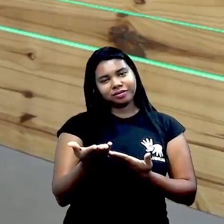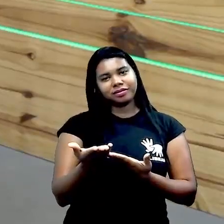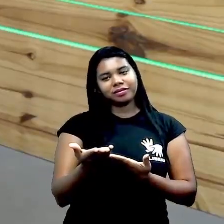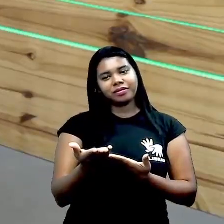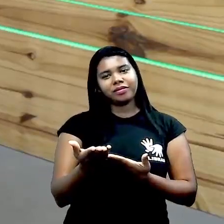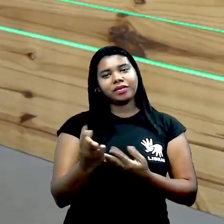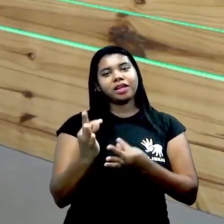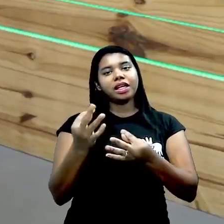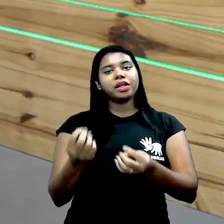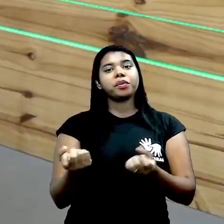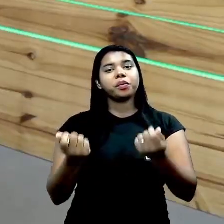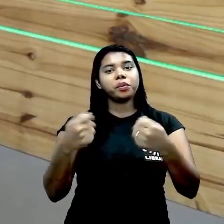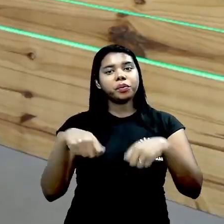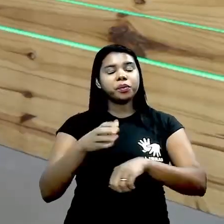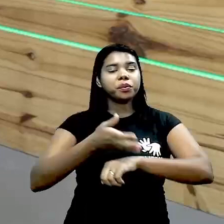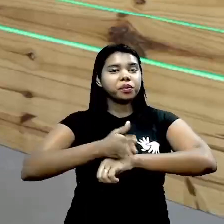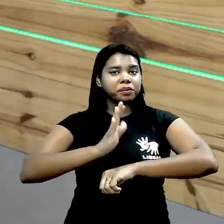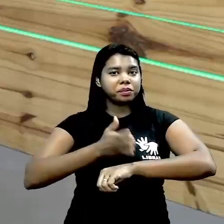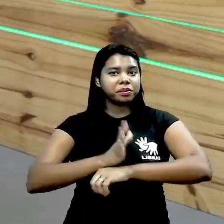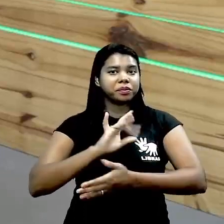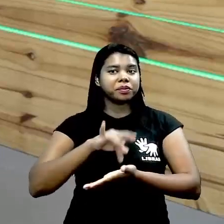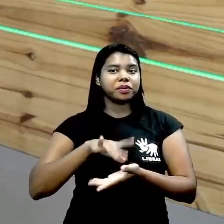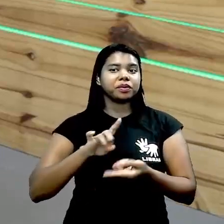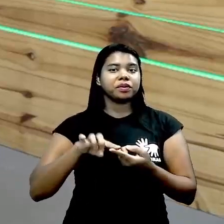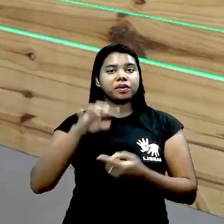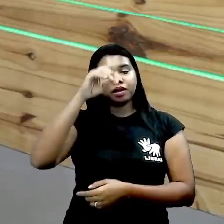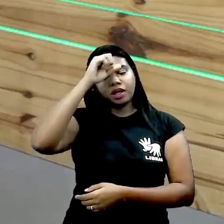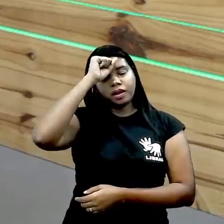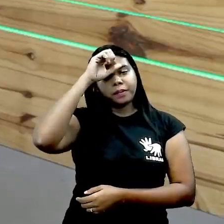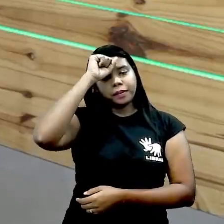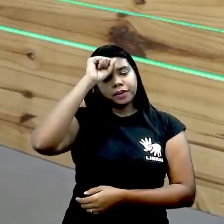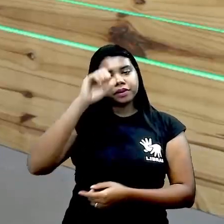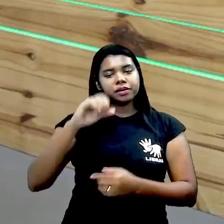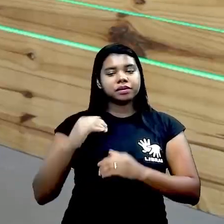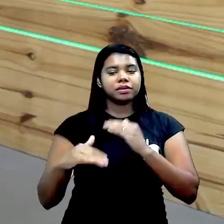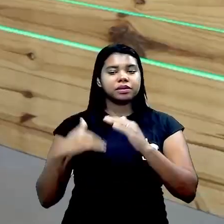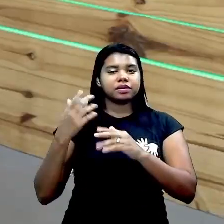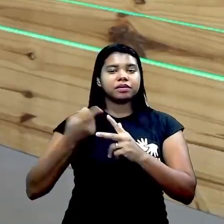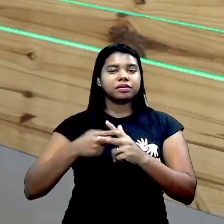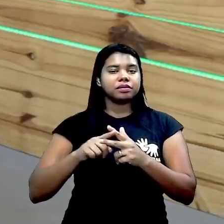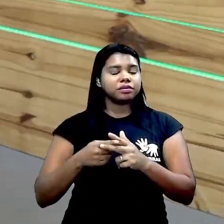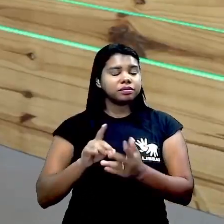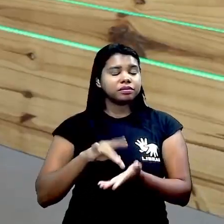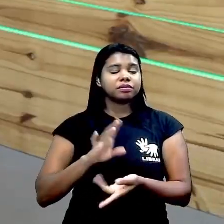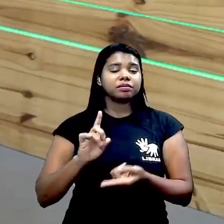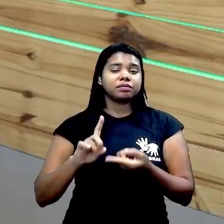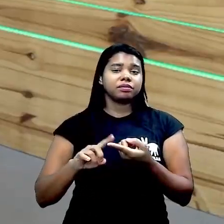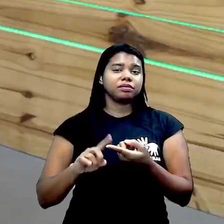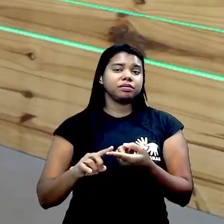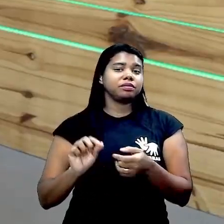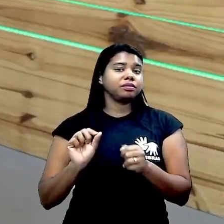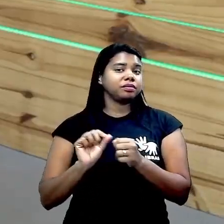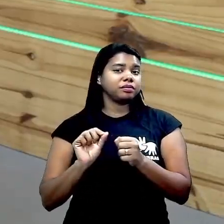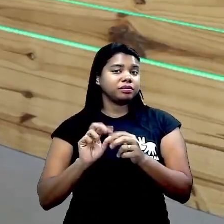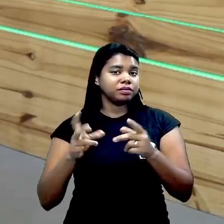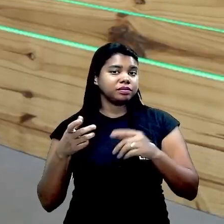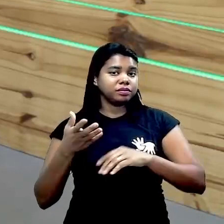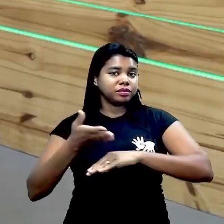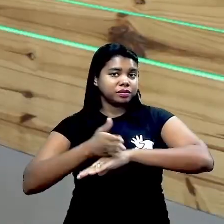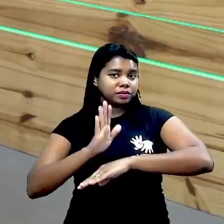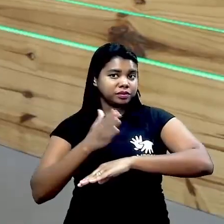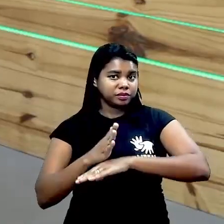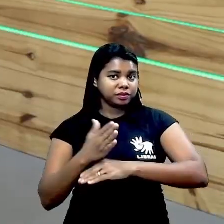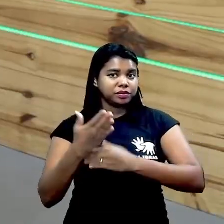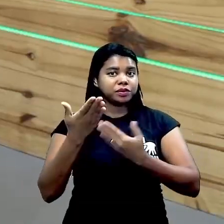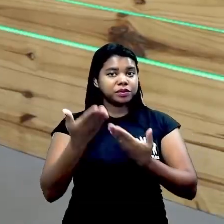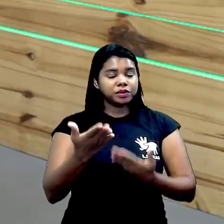tudo é possível. Né, como é prático, né? Você aprender a ferramenta e desenvolver nela. Ela é feita com a intenção de ser prática, proporcionar